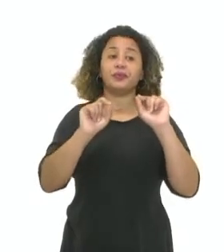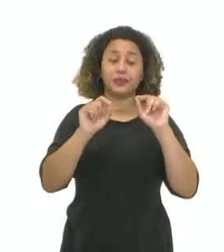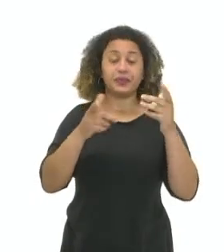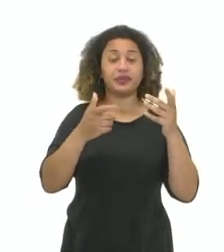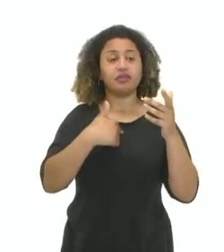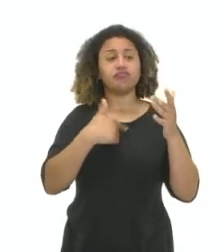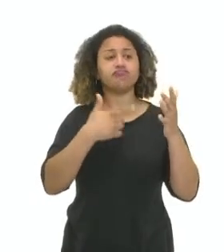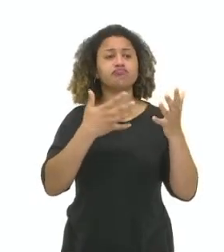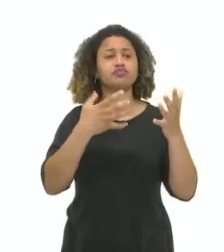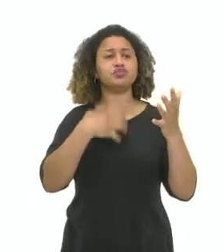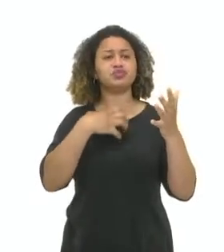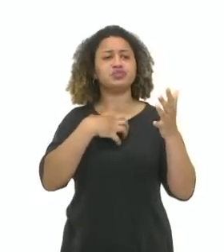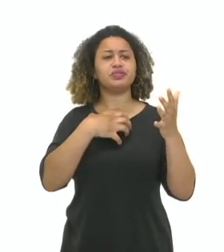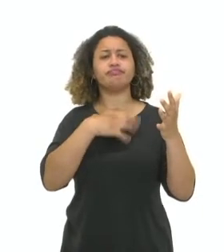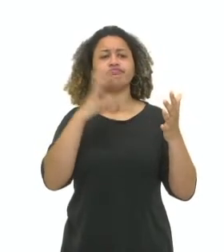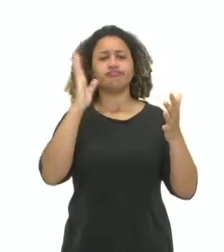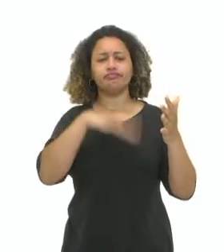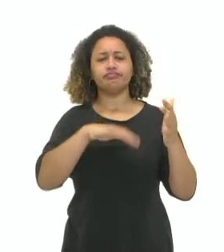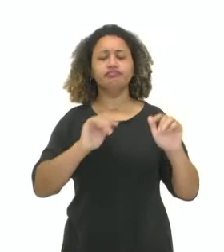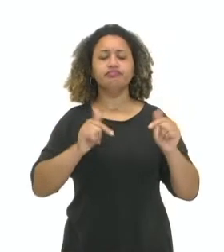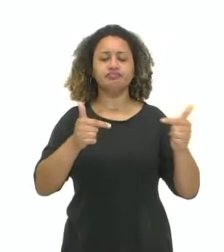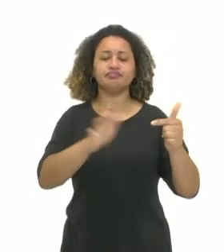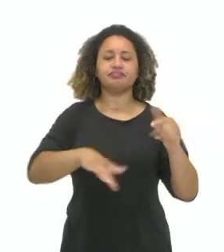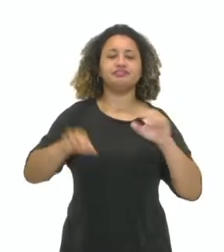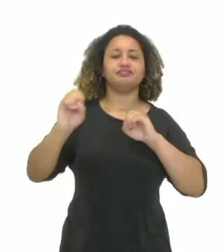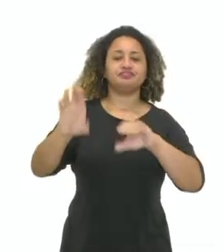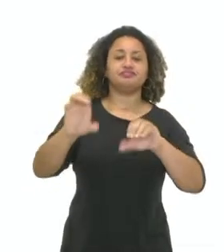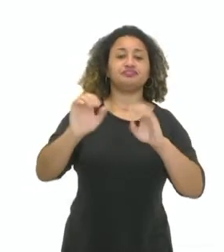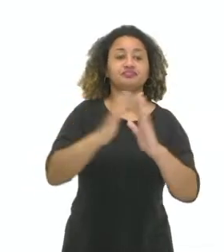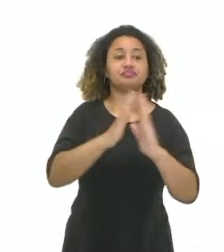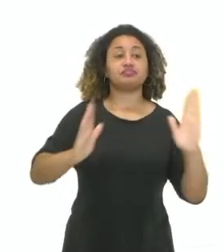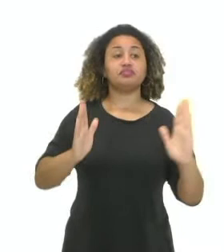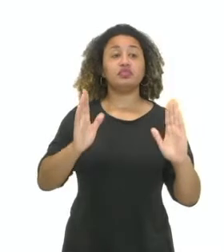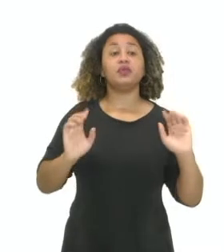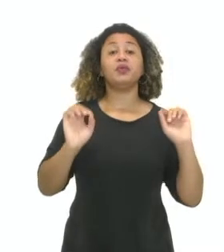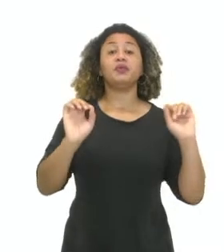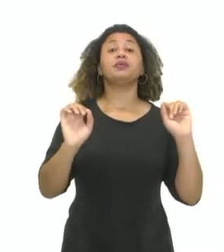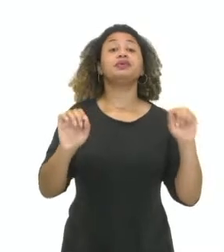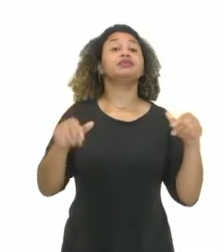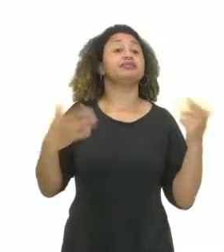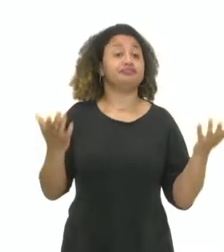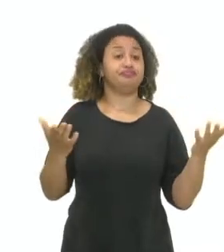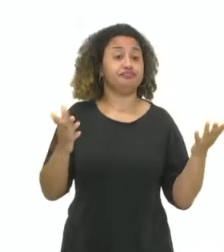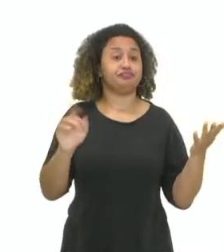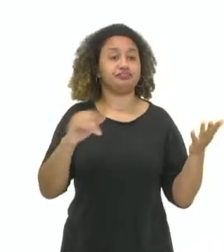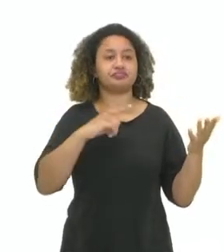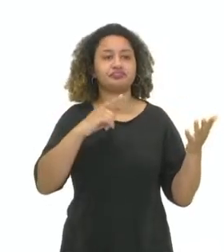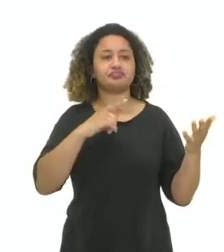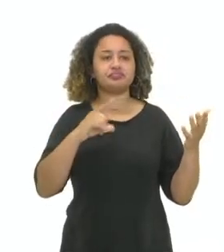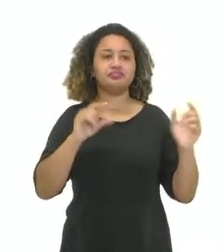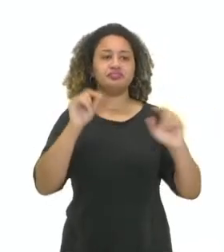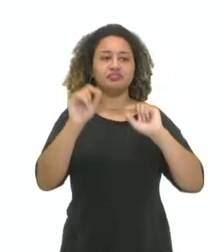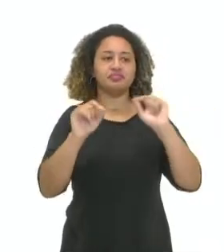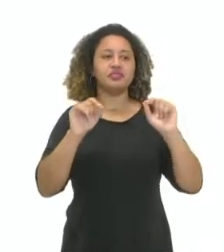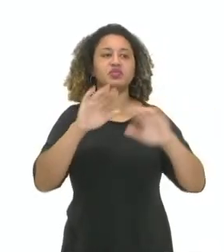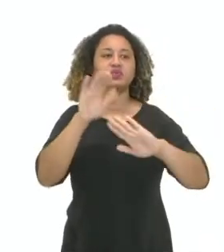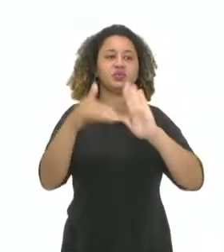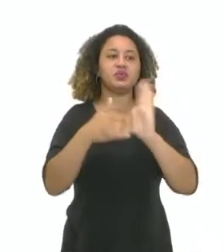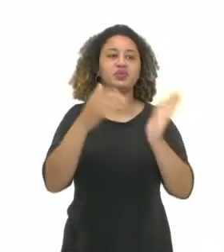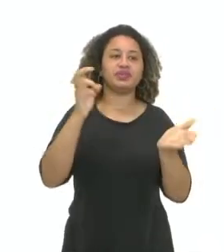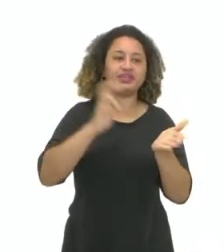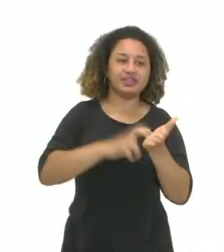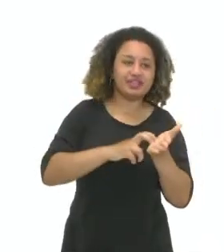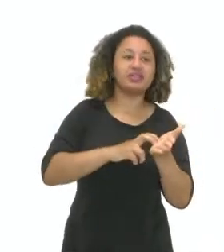a perversidade do sistema educacional da época. E em que consistia isso, né? Então, ele dizia aqui, ó, todas as